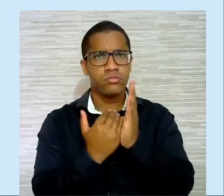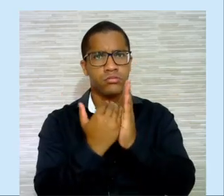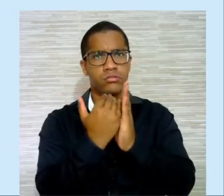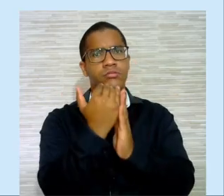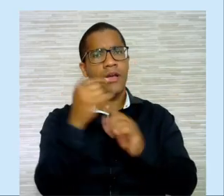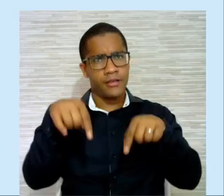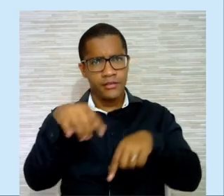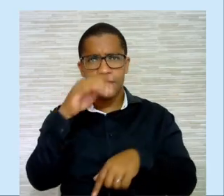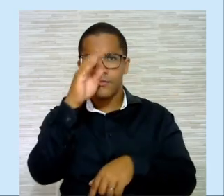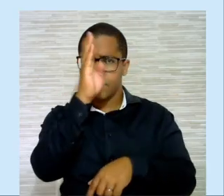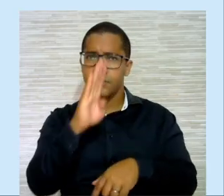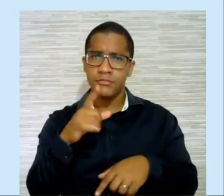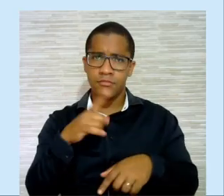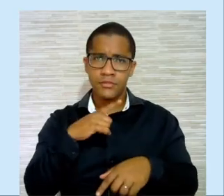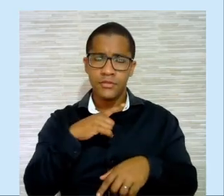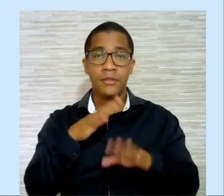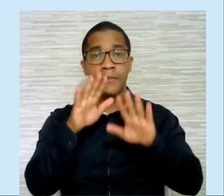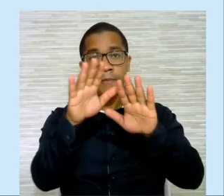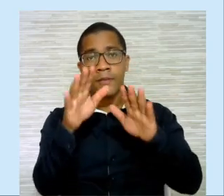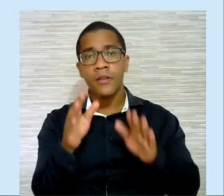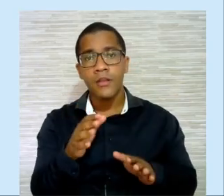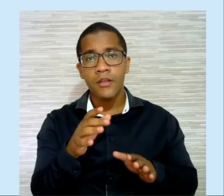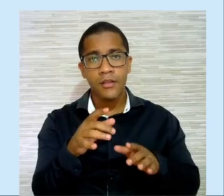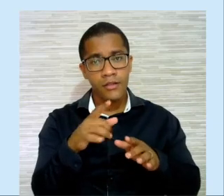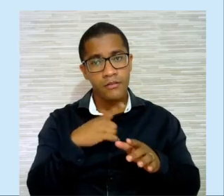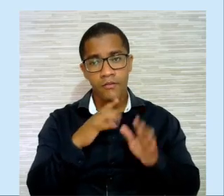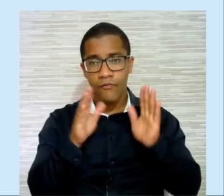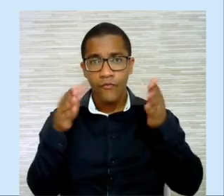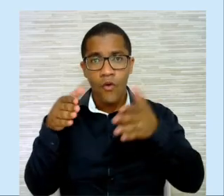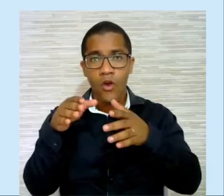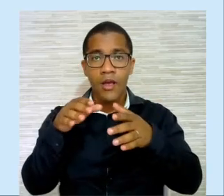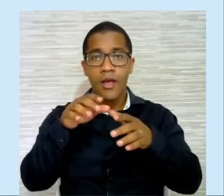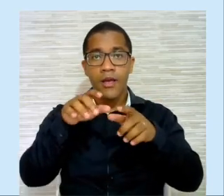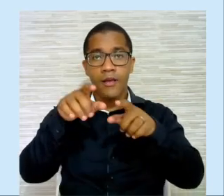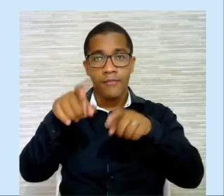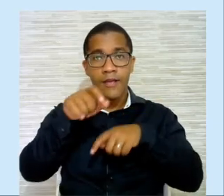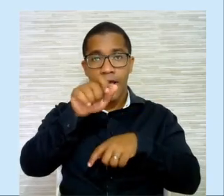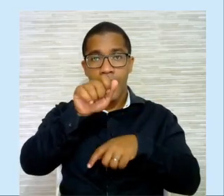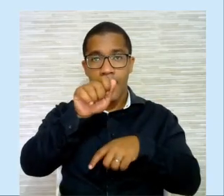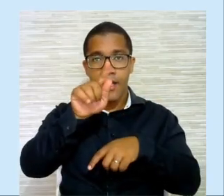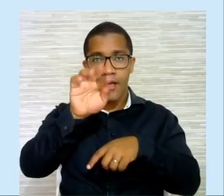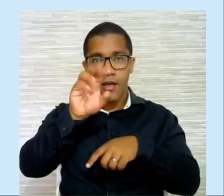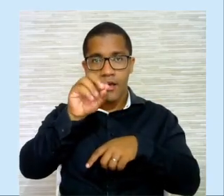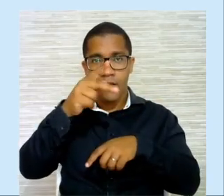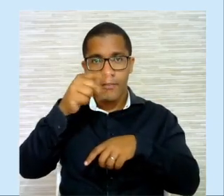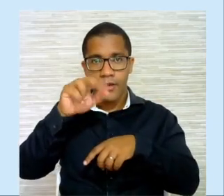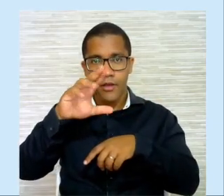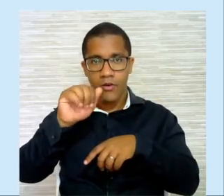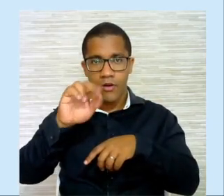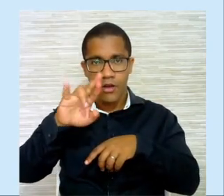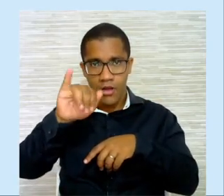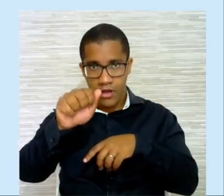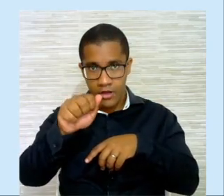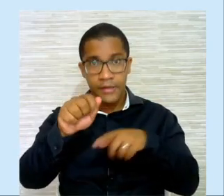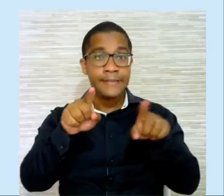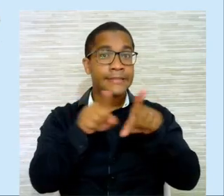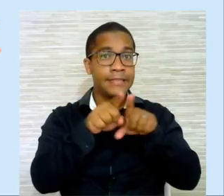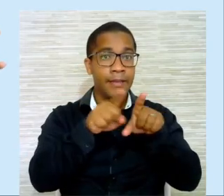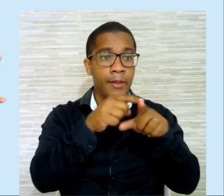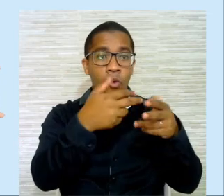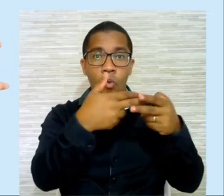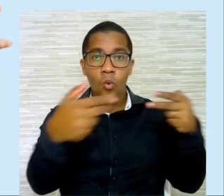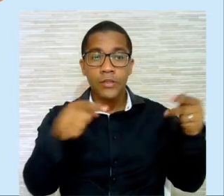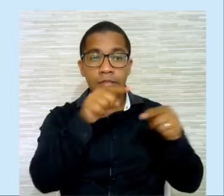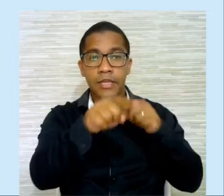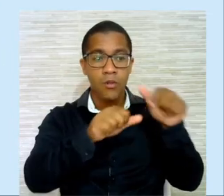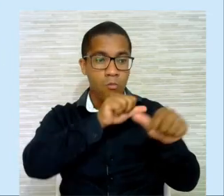alimentos aqui em nosso país. Tanto na questão agropecuária, que a gente está vendo que é o setor primário, como também esses produtos